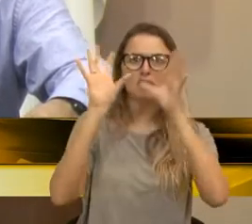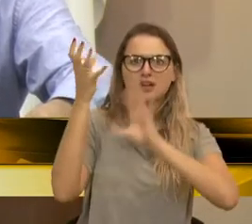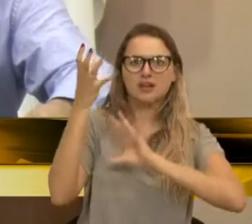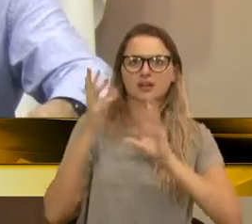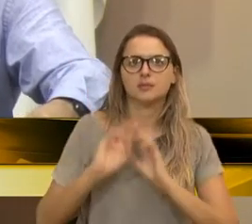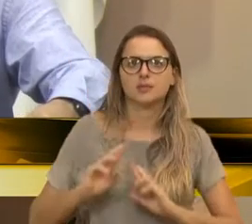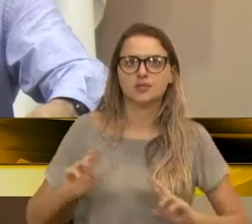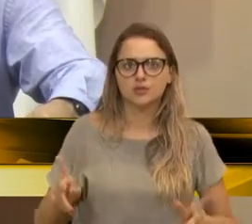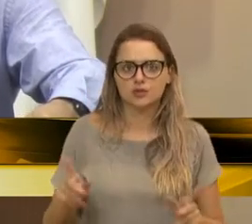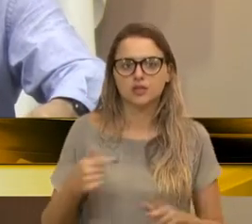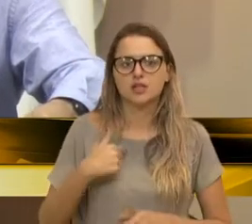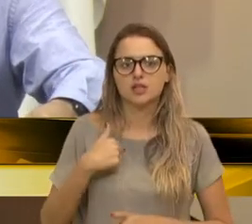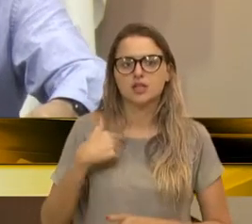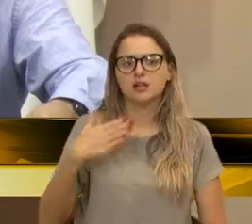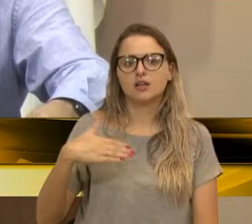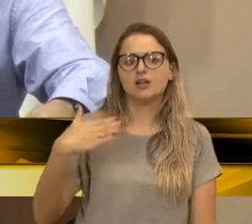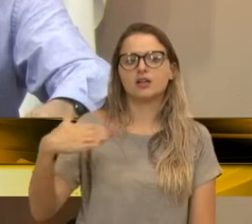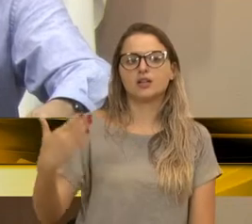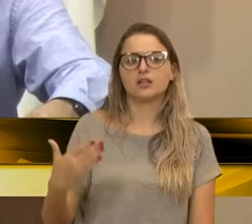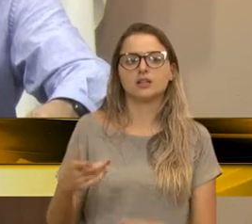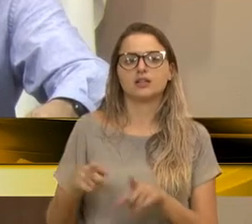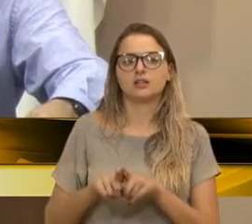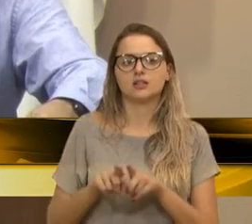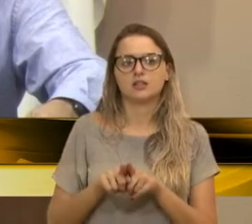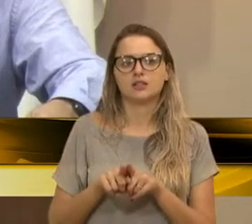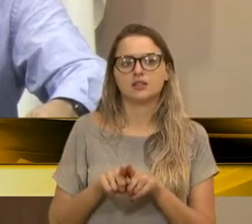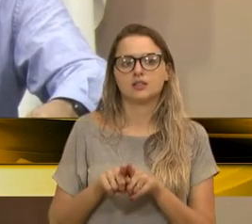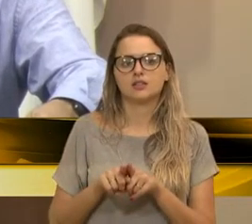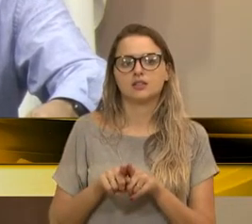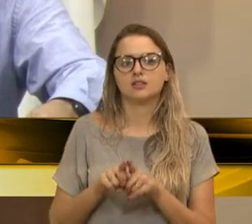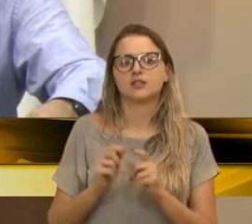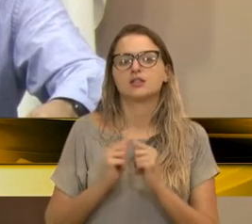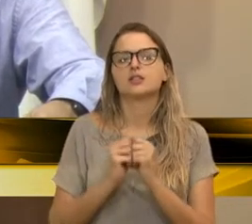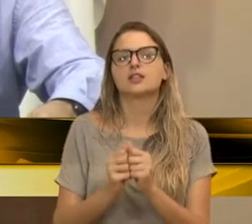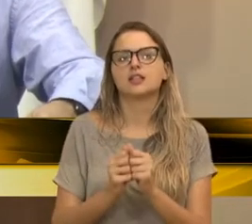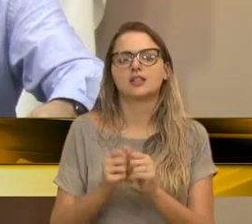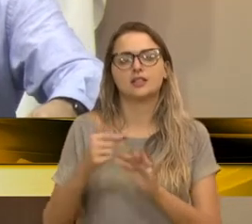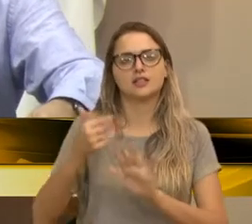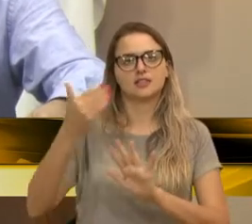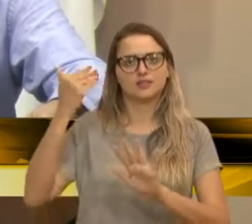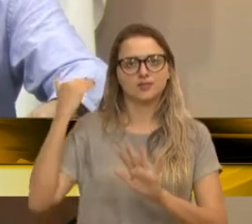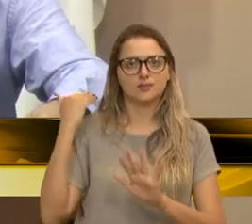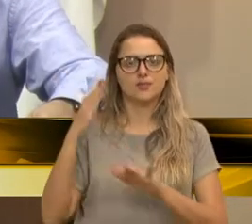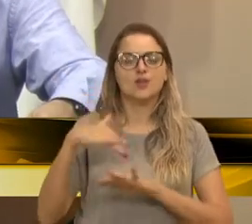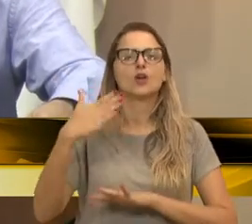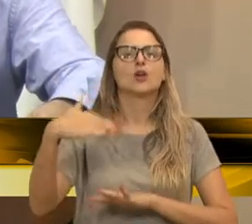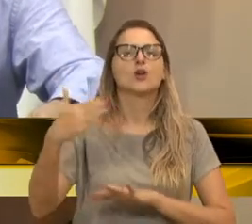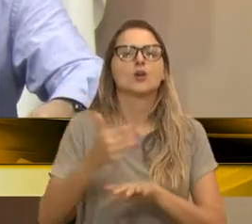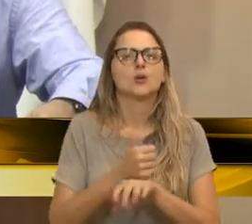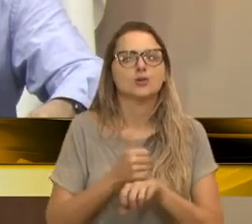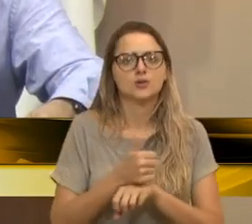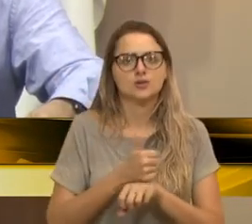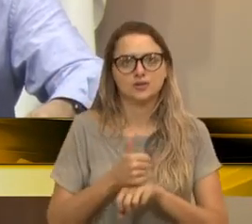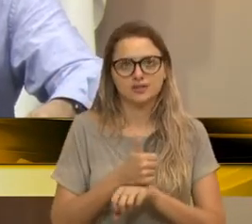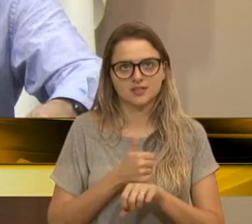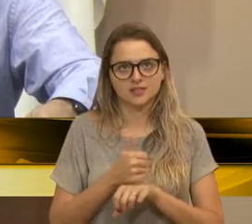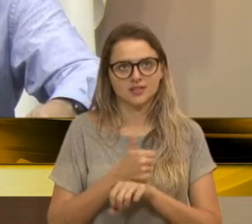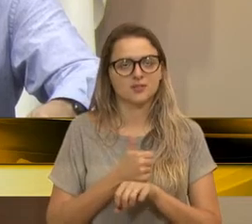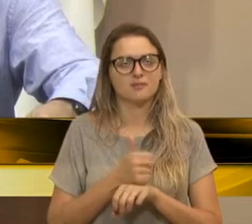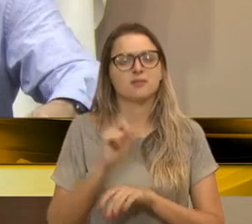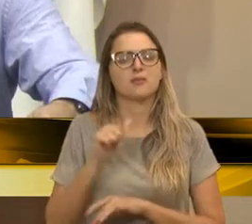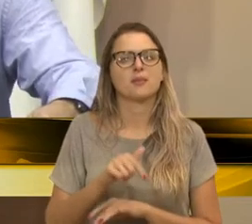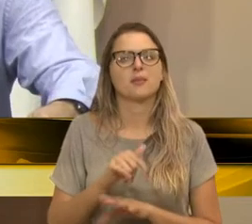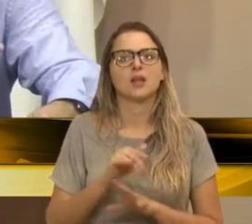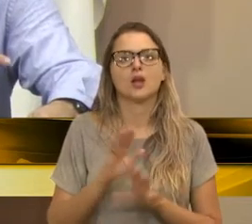diferente. Eu, quando era novo, trabalhava diariamente debaixo do sol, o sol não era assim. Quantos agricultores que não têm conhecimento de causa